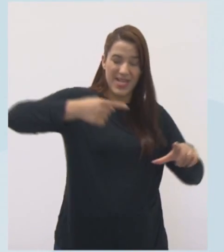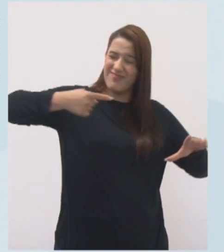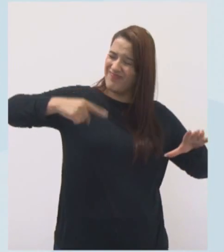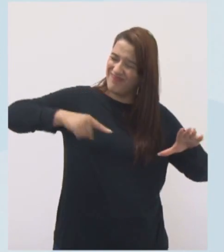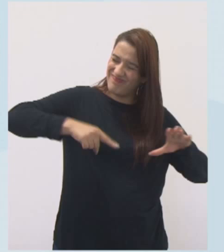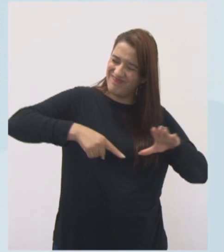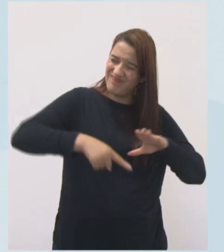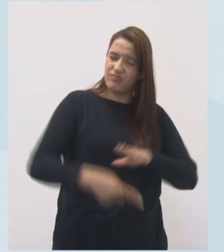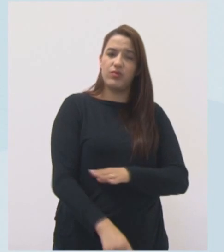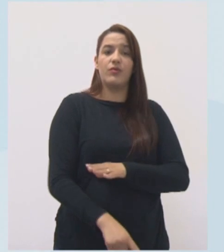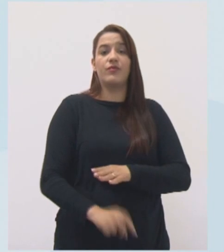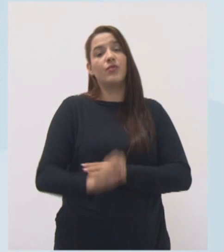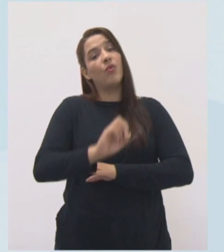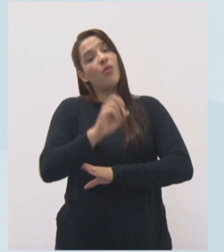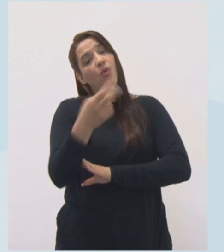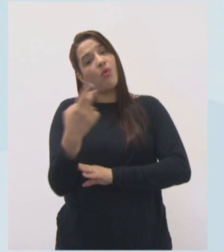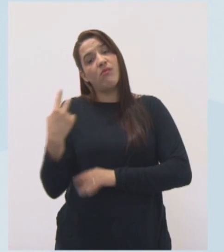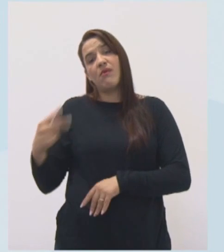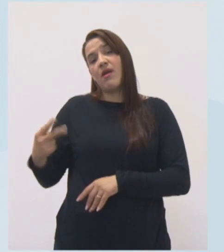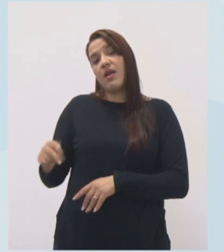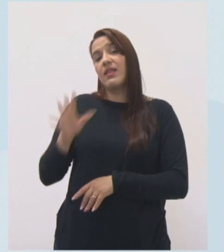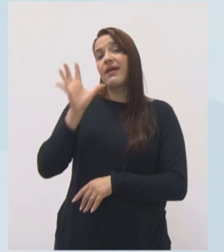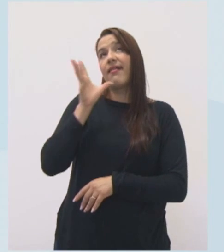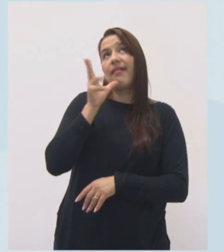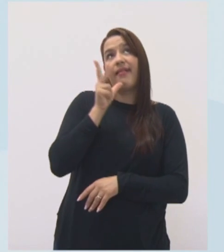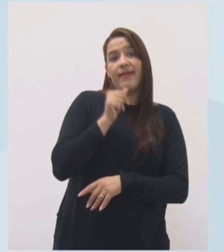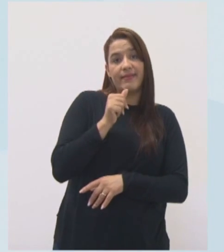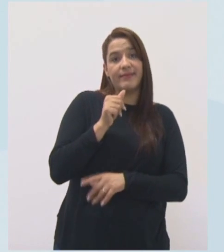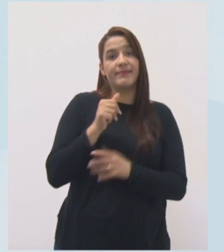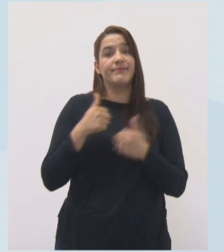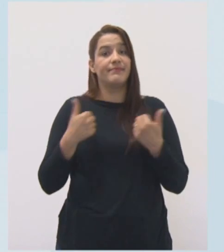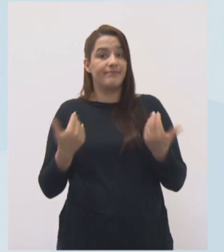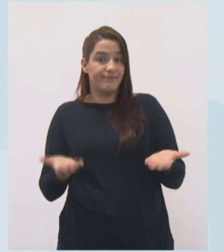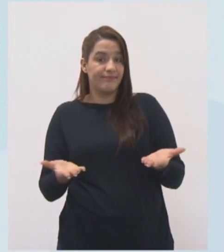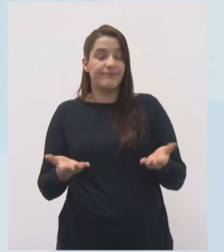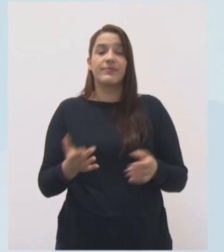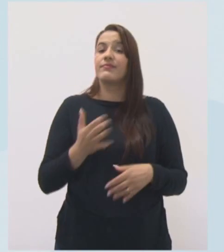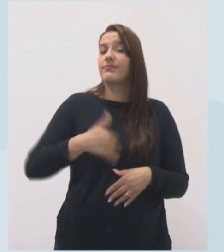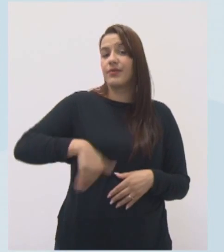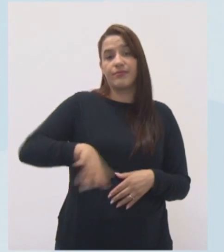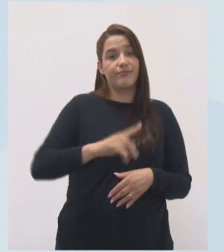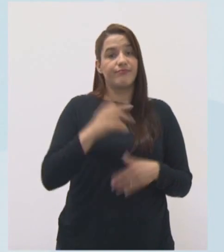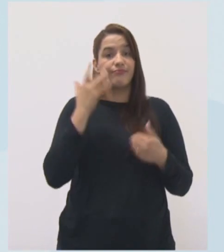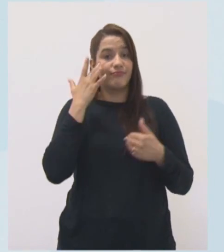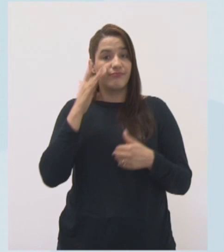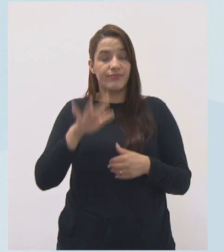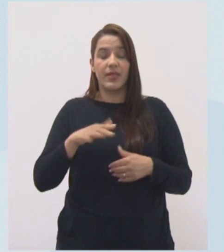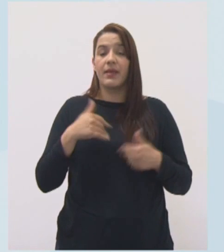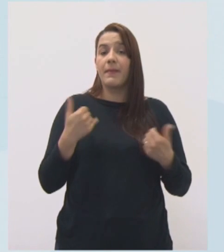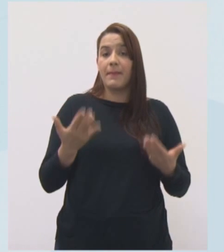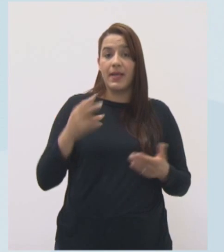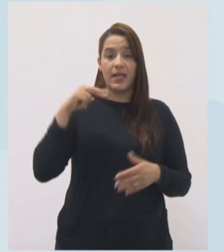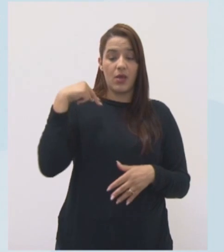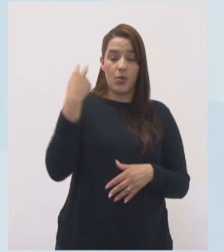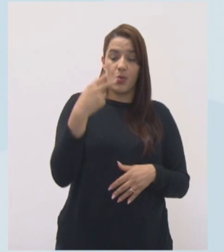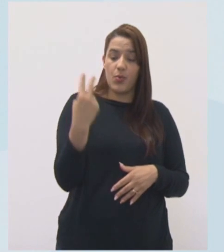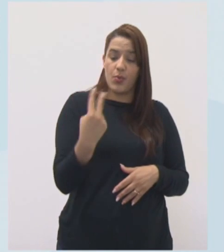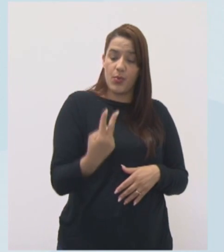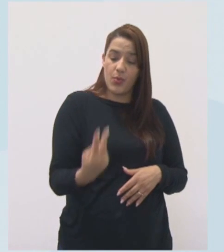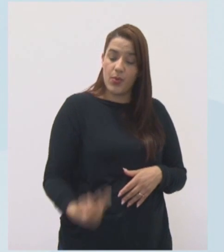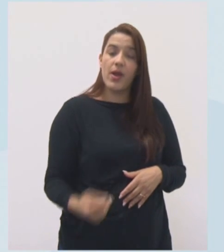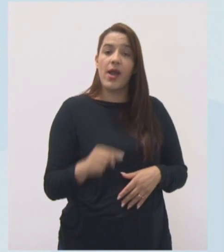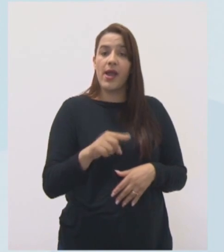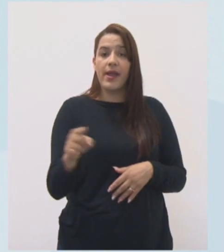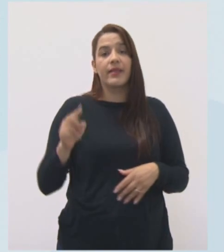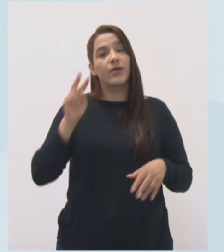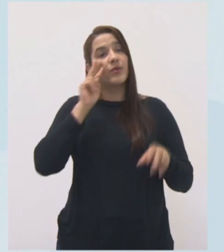muito profundo, ou ela é que caía muito devagar? A verdade é que, enquanto caía, Alice tinha tempo